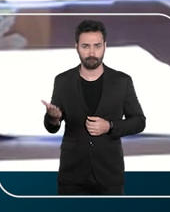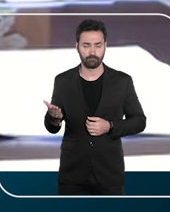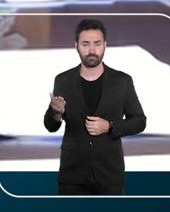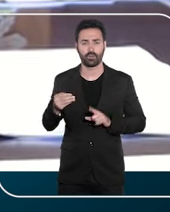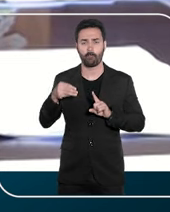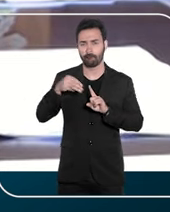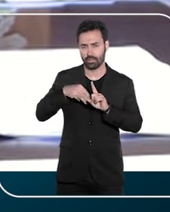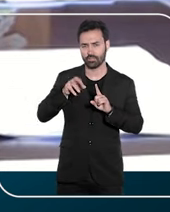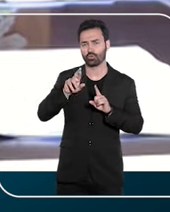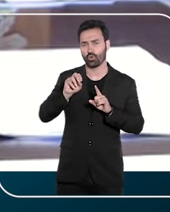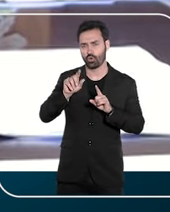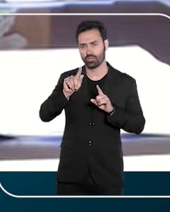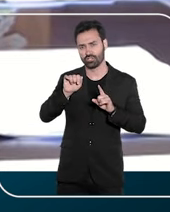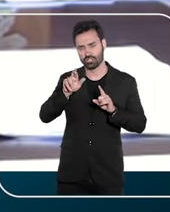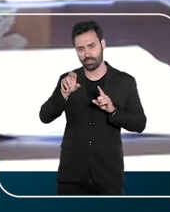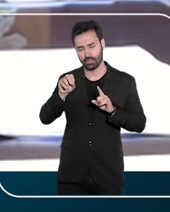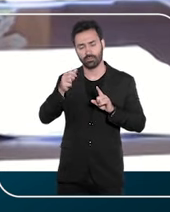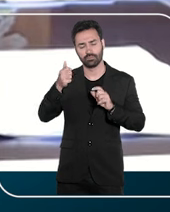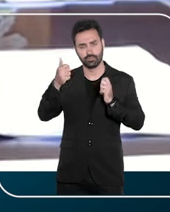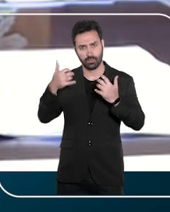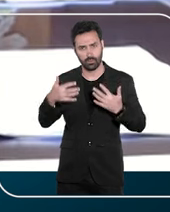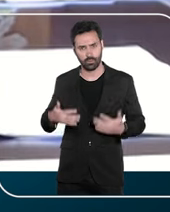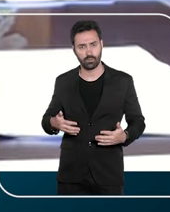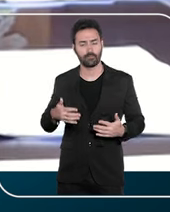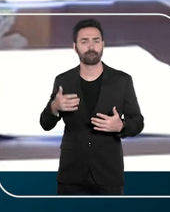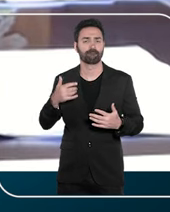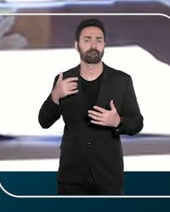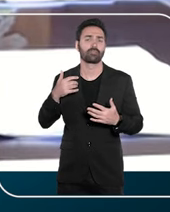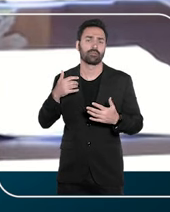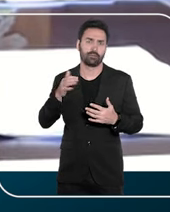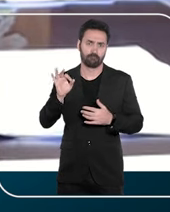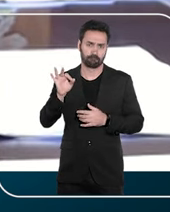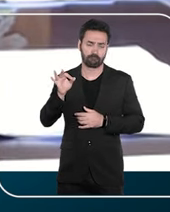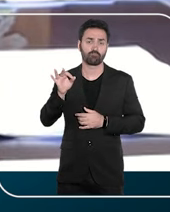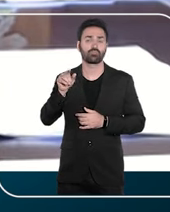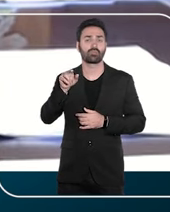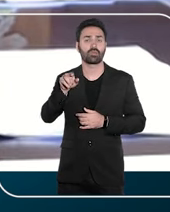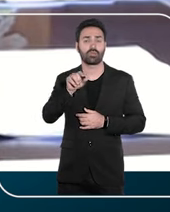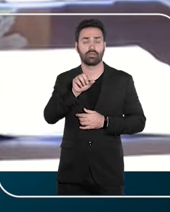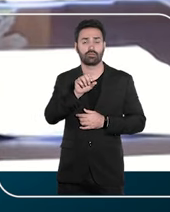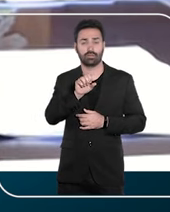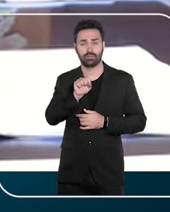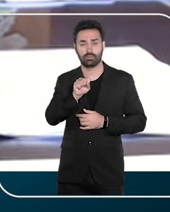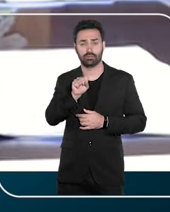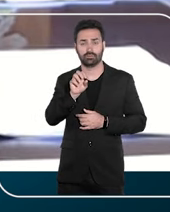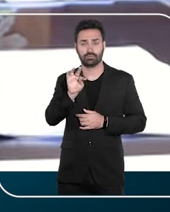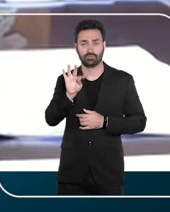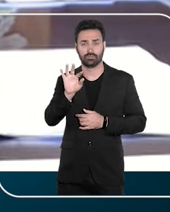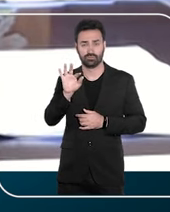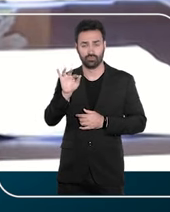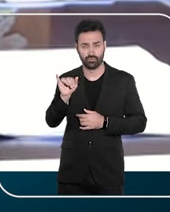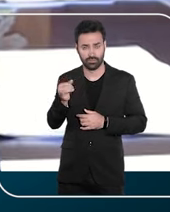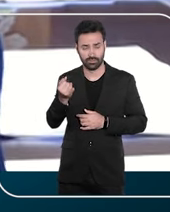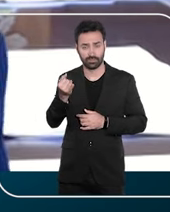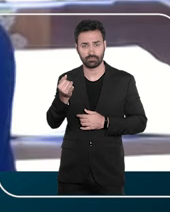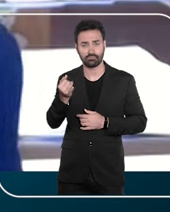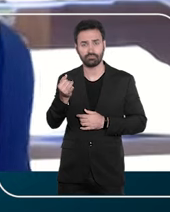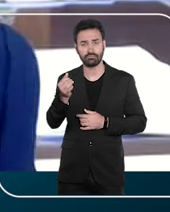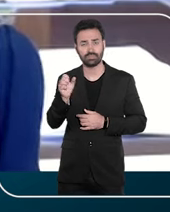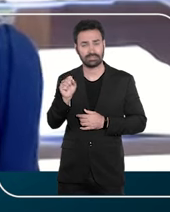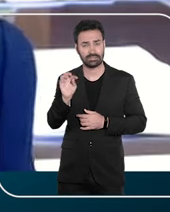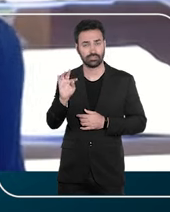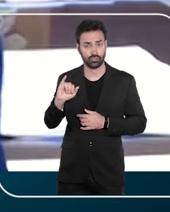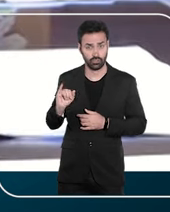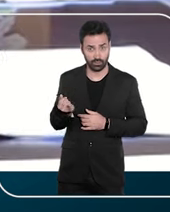Cruz para dizer que o Superior Tribunal de Justiça ele arrancou na frente com essa